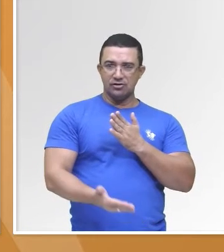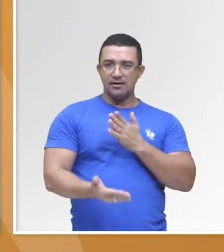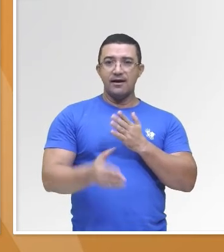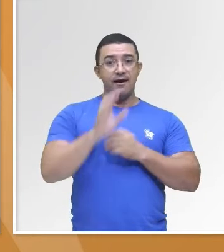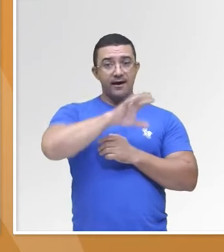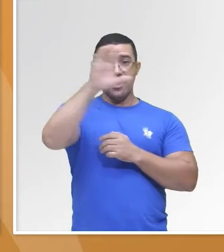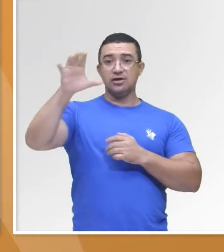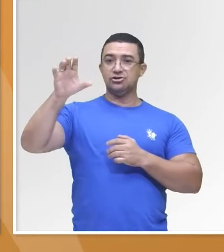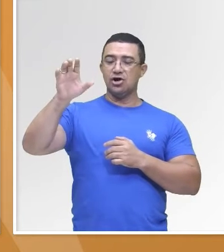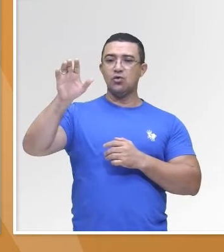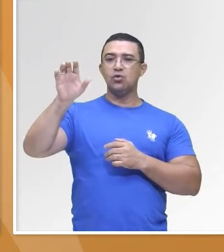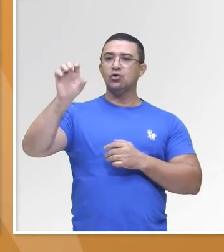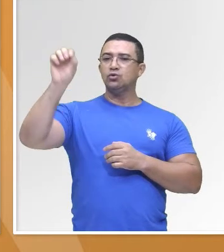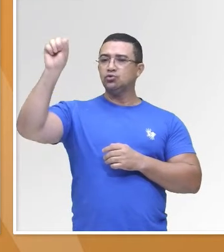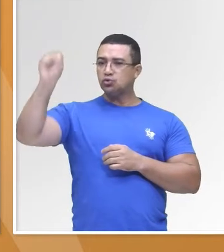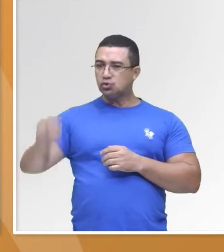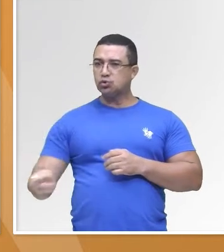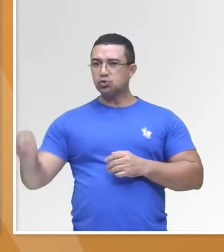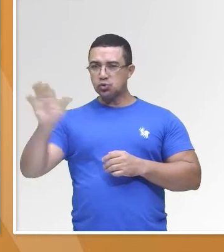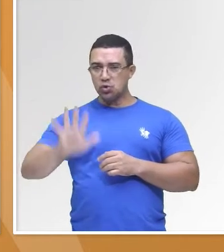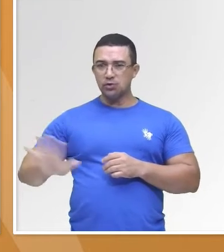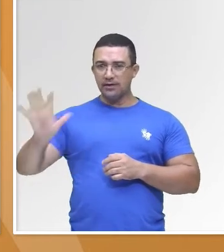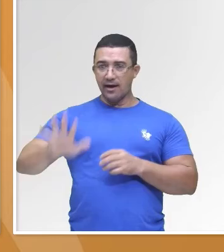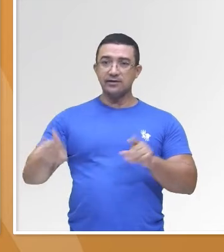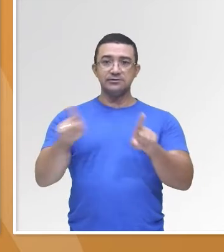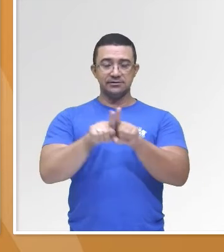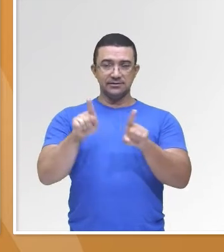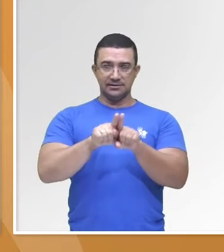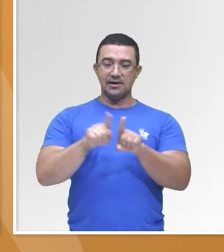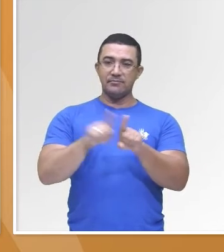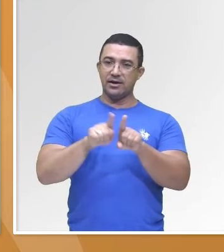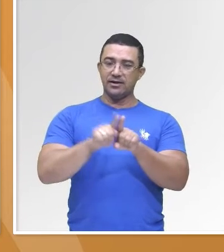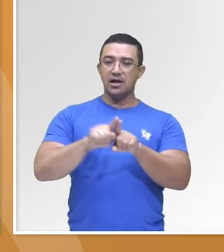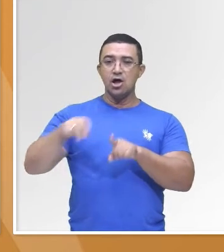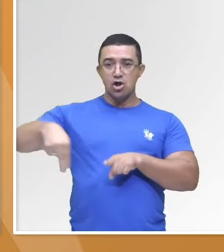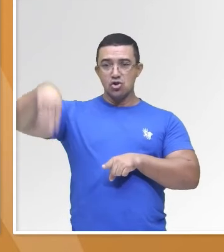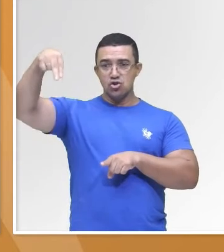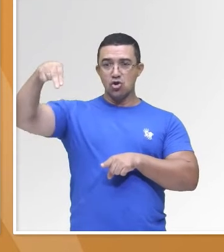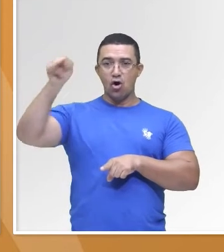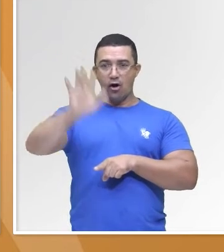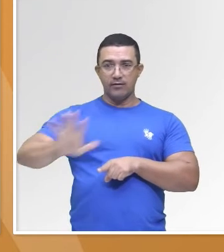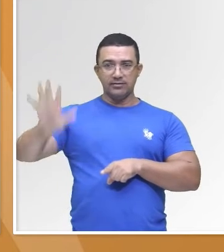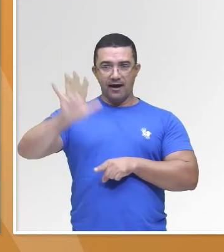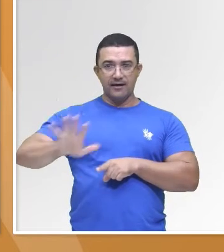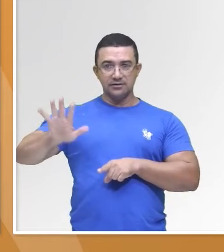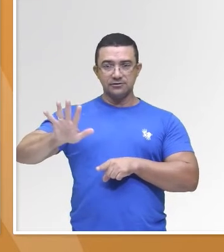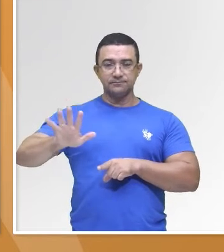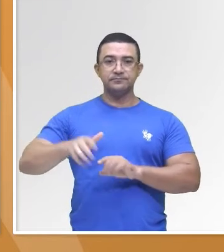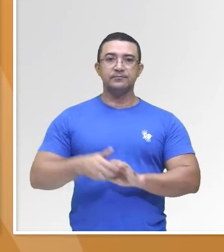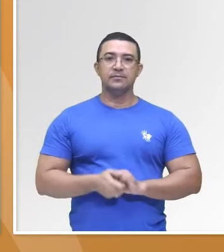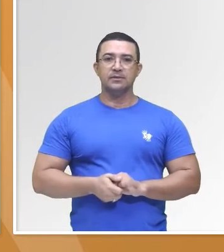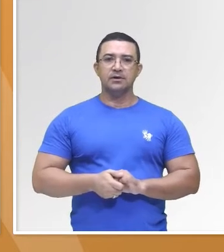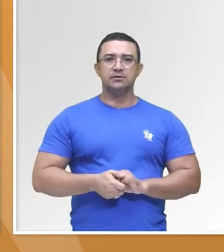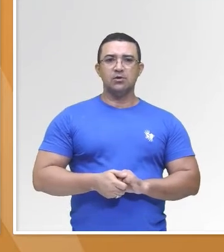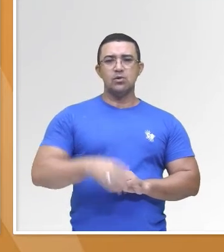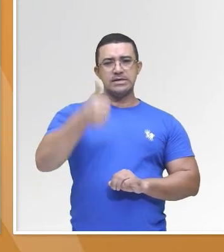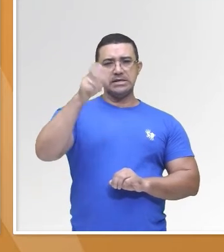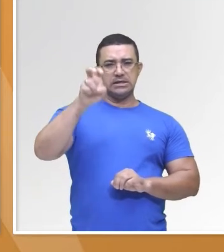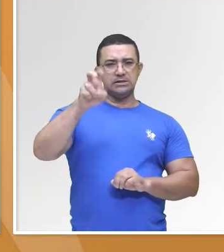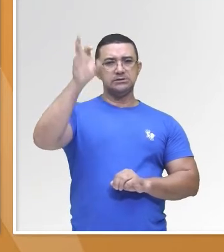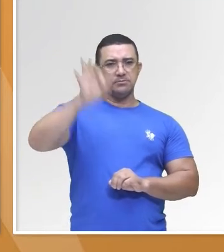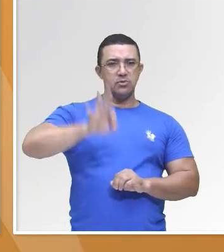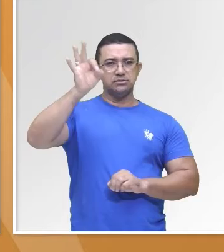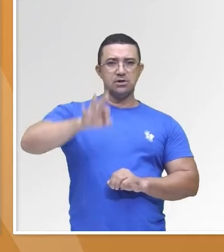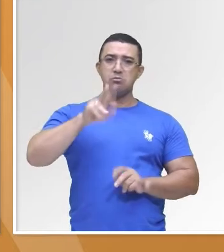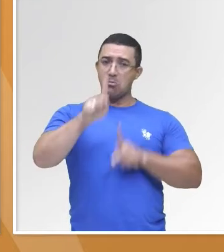para a região nordeste. E aí, cerca de 15% da população brasileira faz